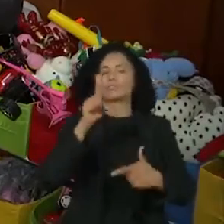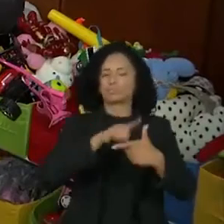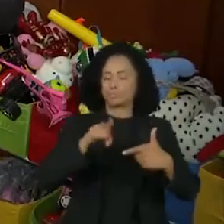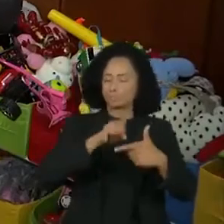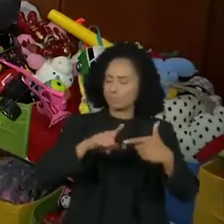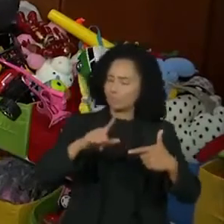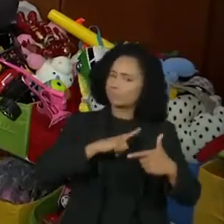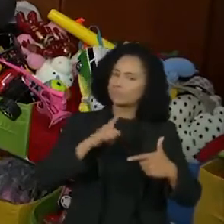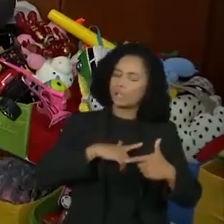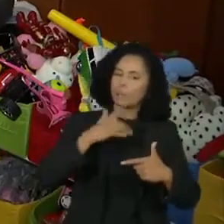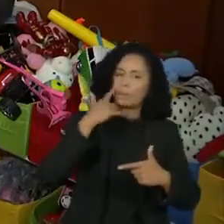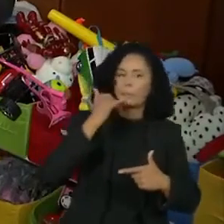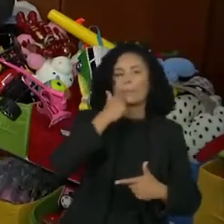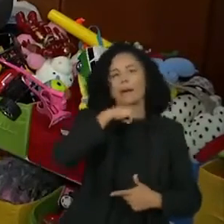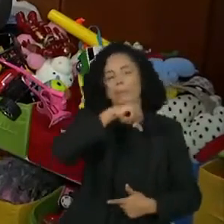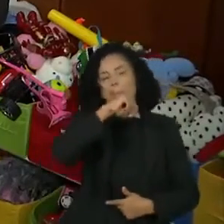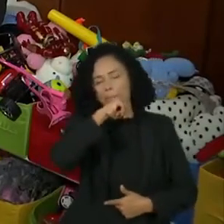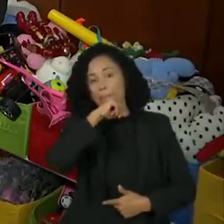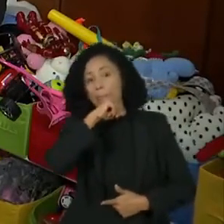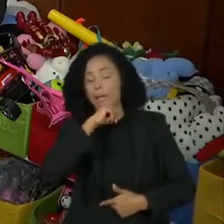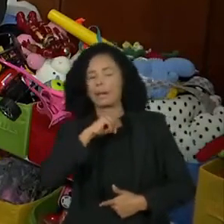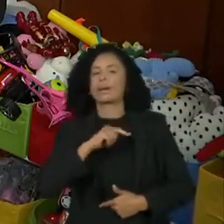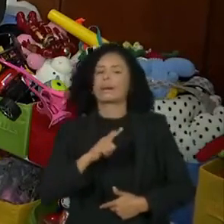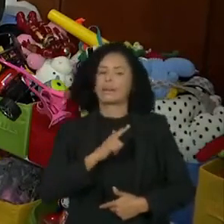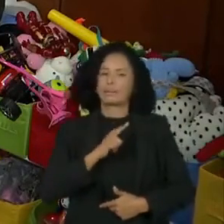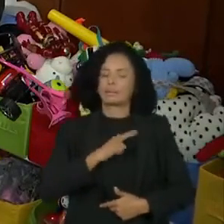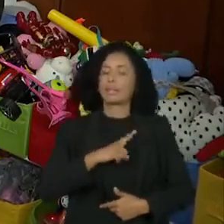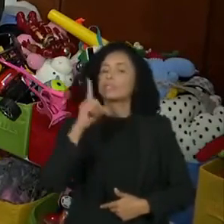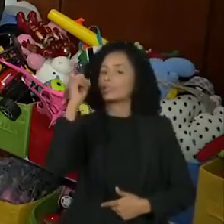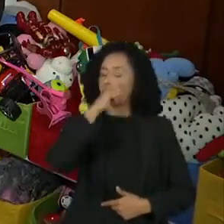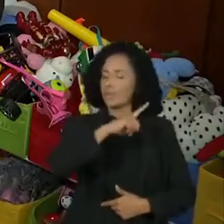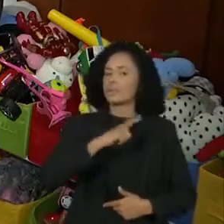os pais que trabalham, o quadro está presente em